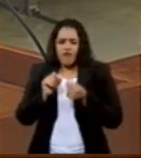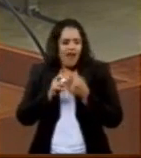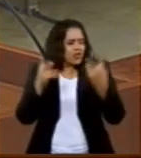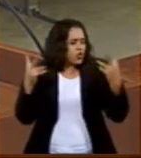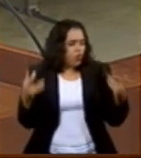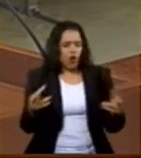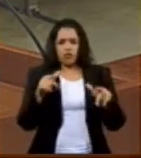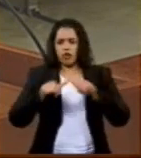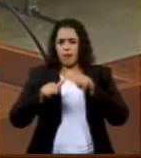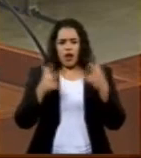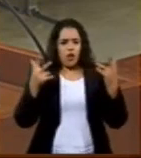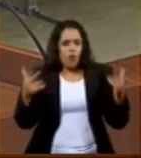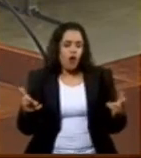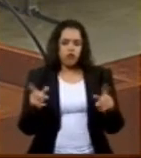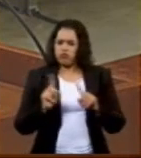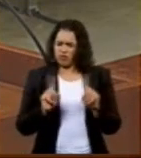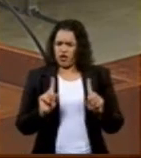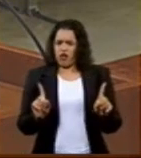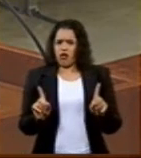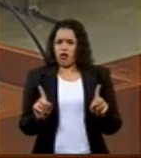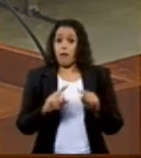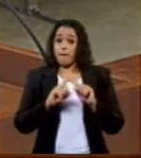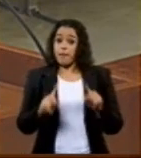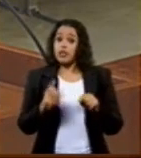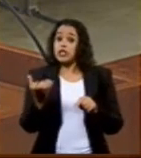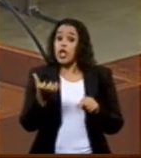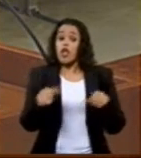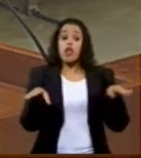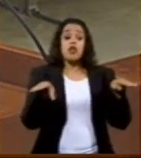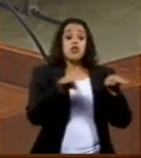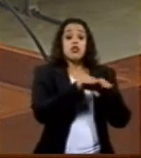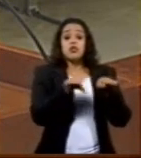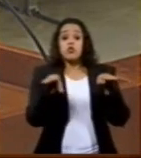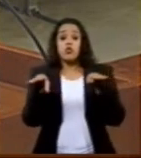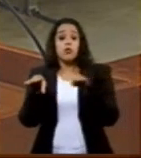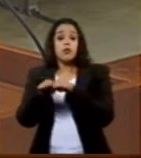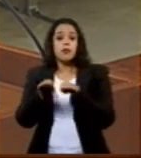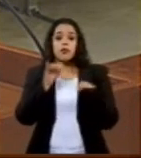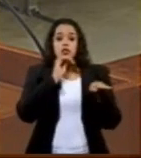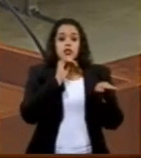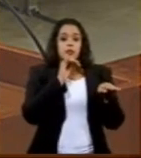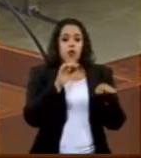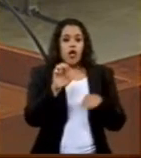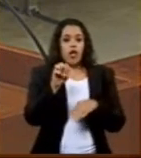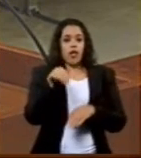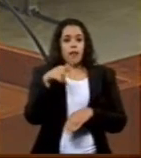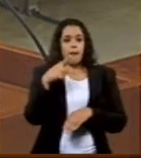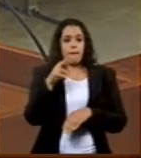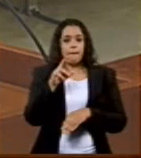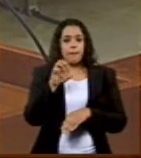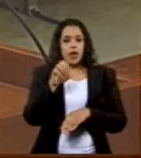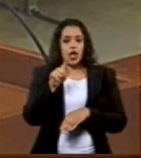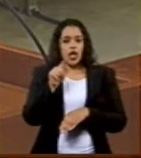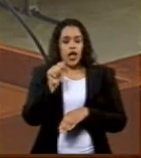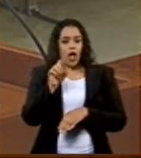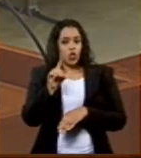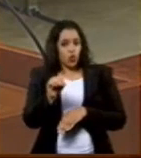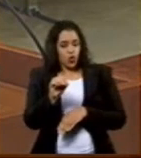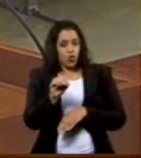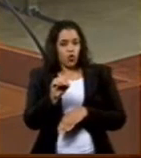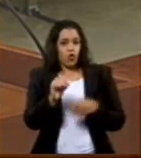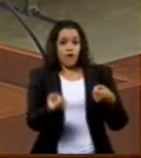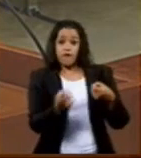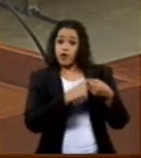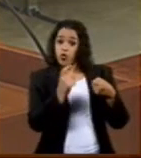funções que eles e trabalha ao seu lado, mas sim a isonomia com o empregado ou servidor público vinculado